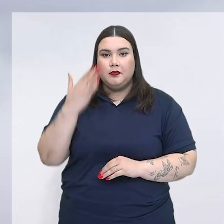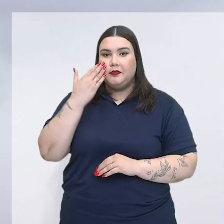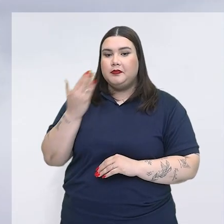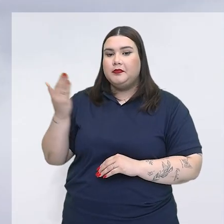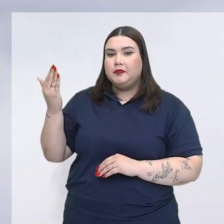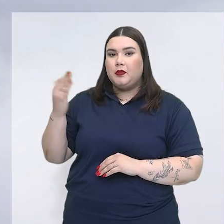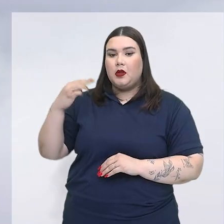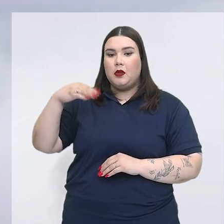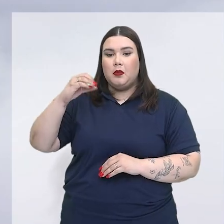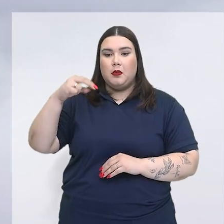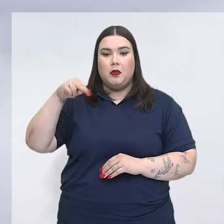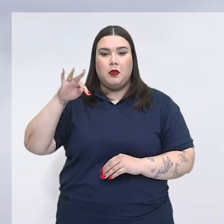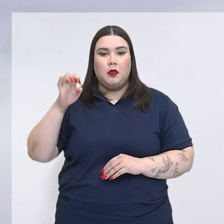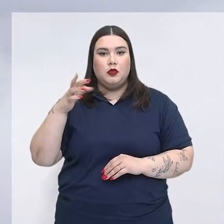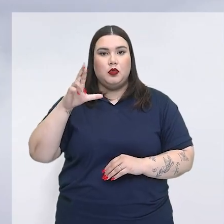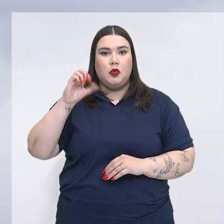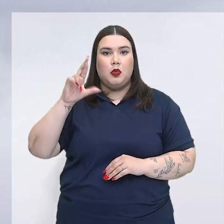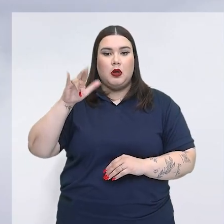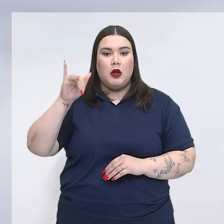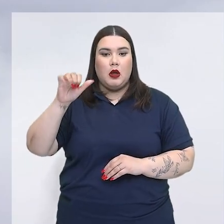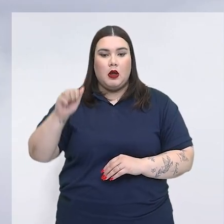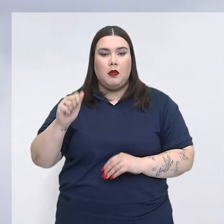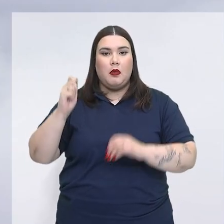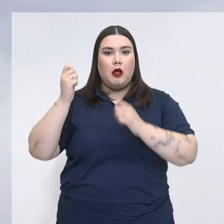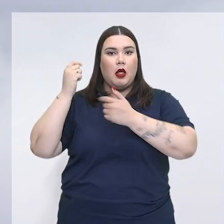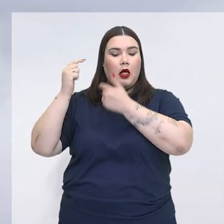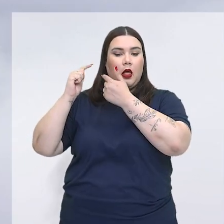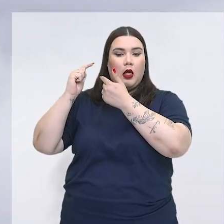Monte Roraima, a lenda Macuxi.